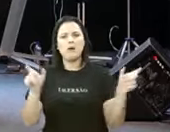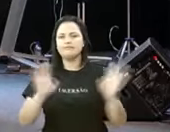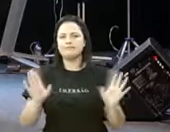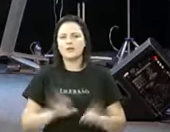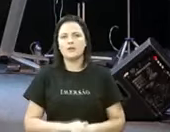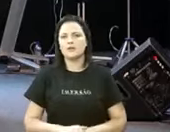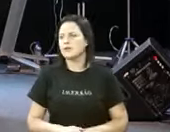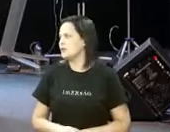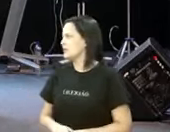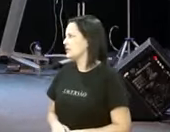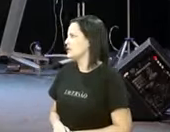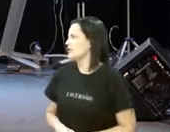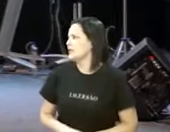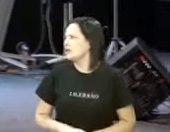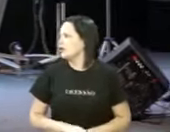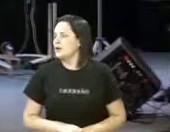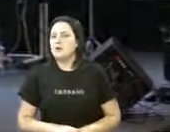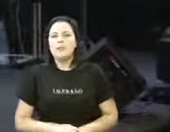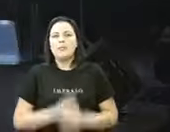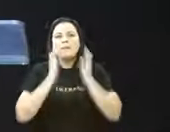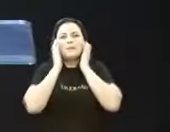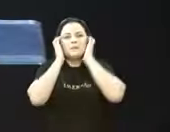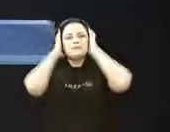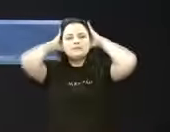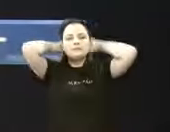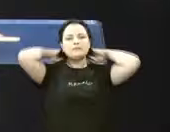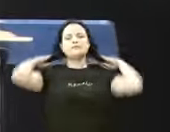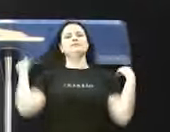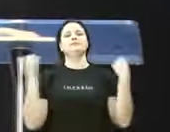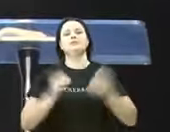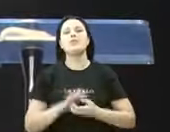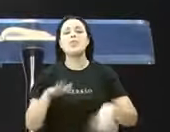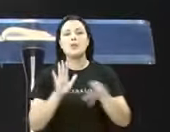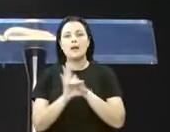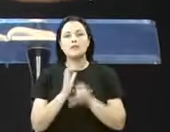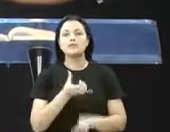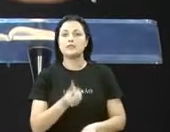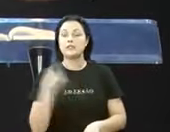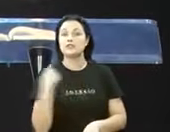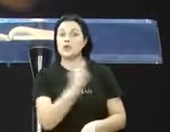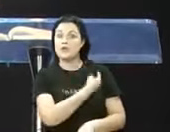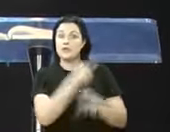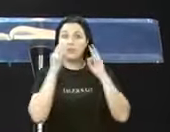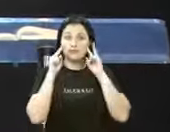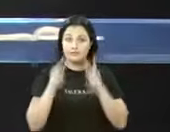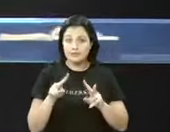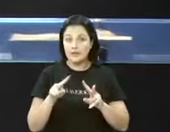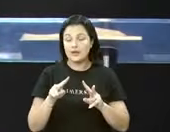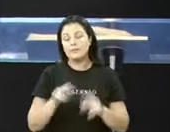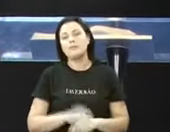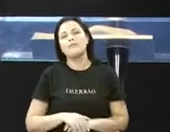capítulo 6, a gente vai ver como se deu de maneira expansiva esse